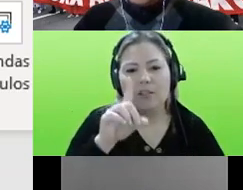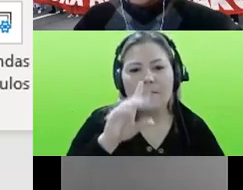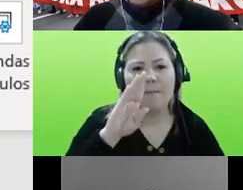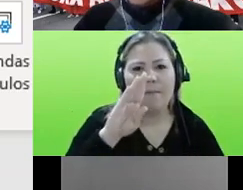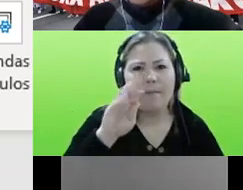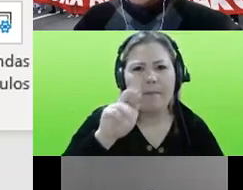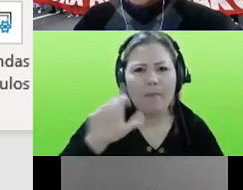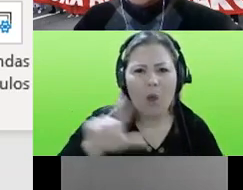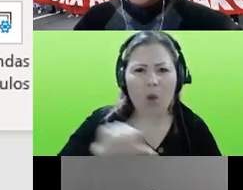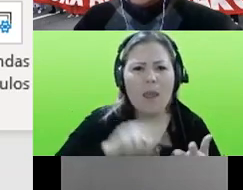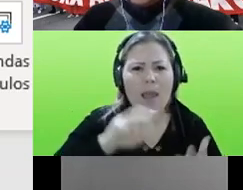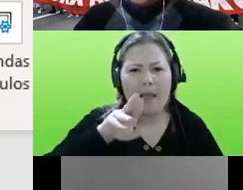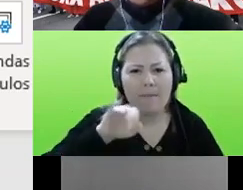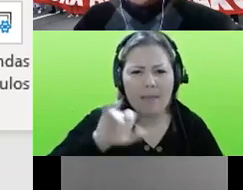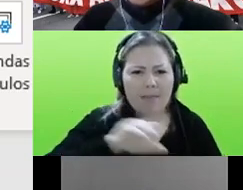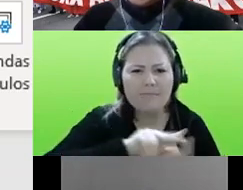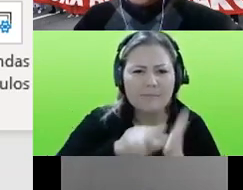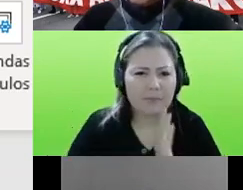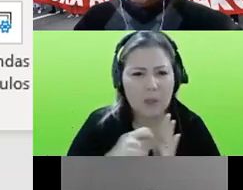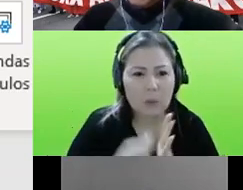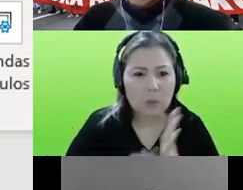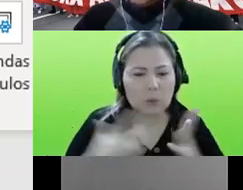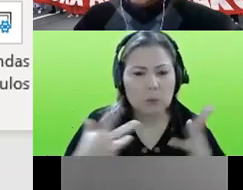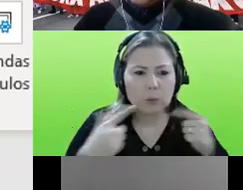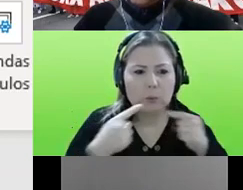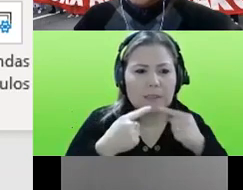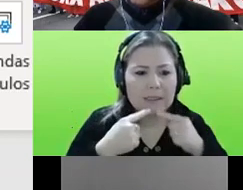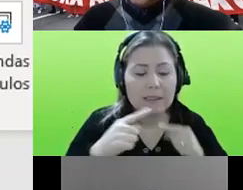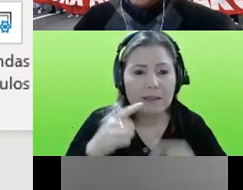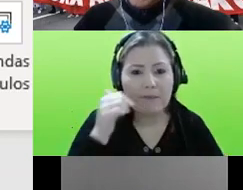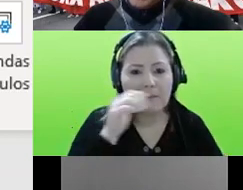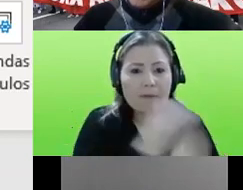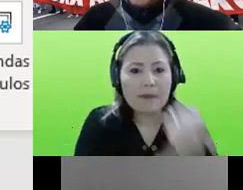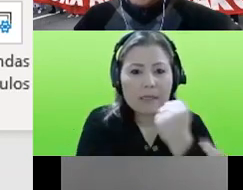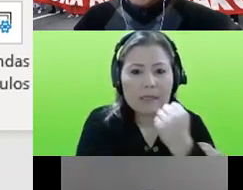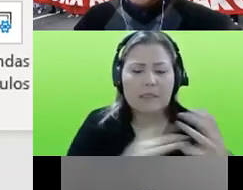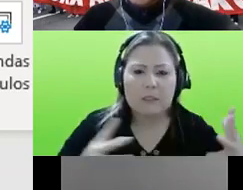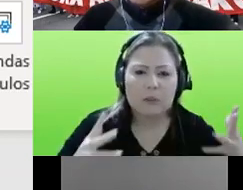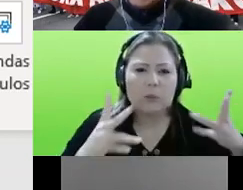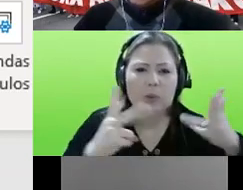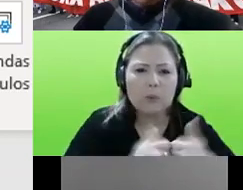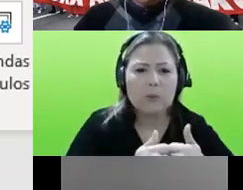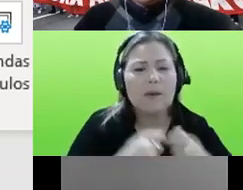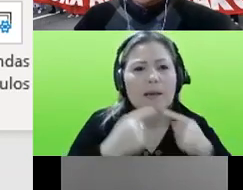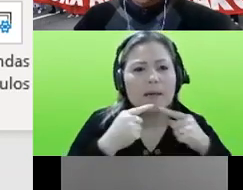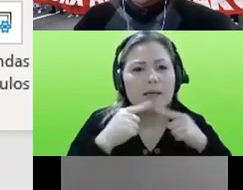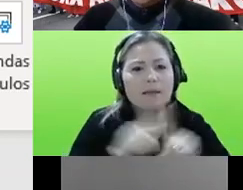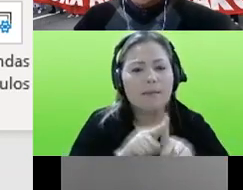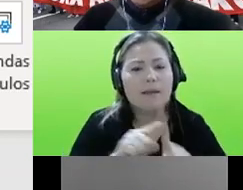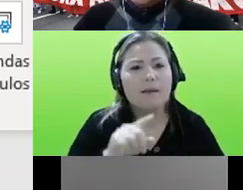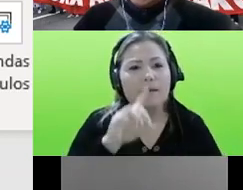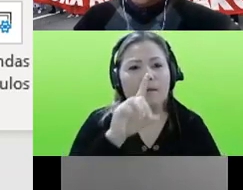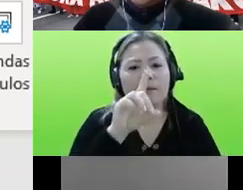Allen, Rael Yeg, toda a crítica feminista e, sobretudo, a crítica